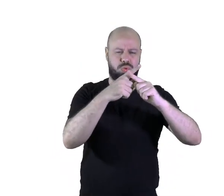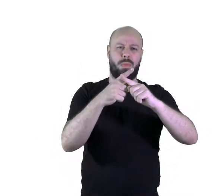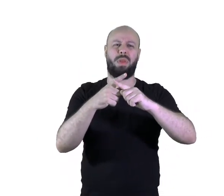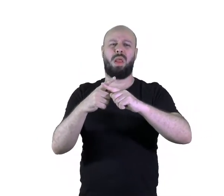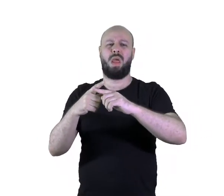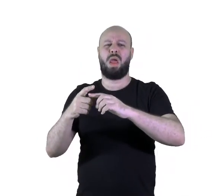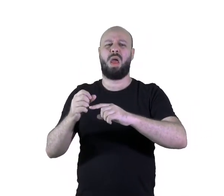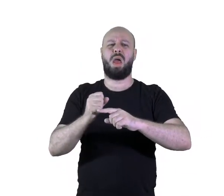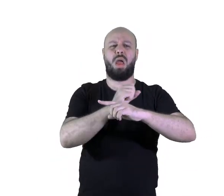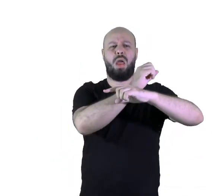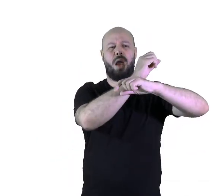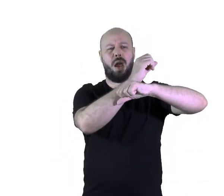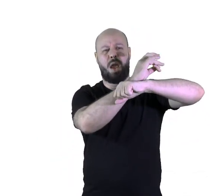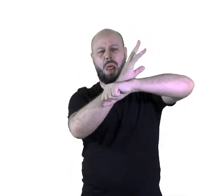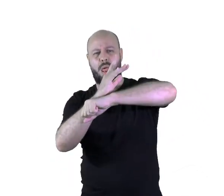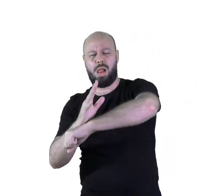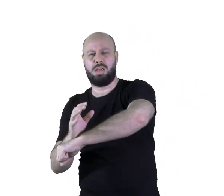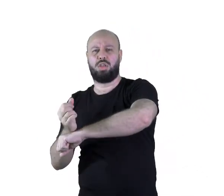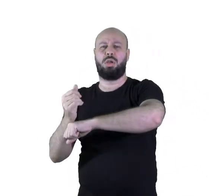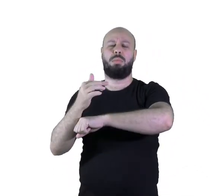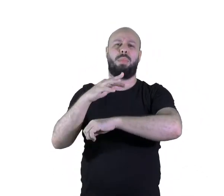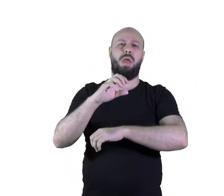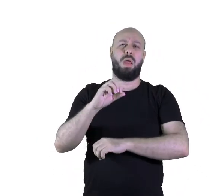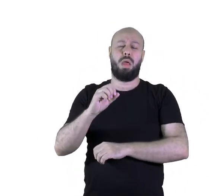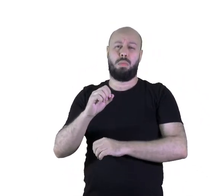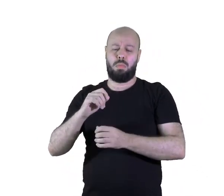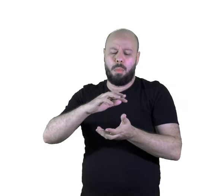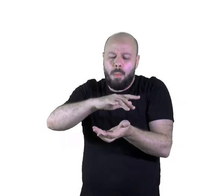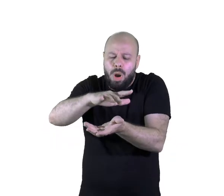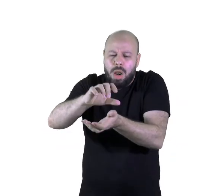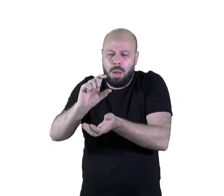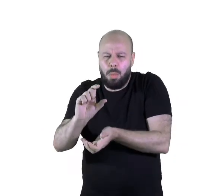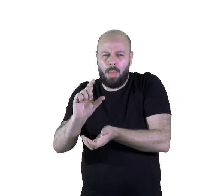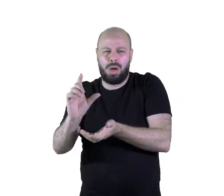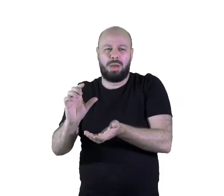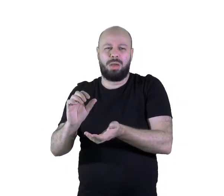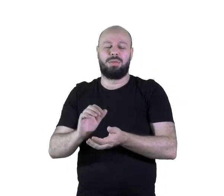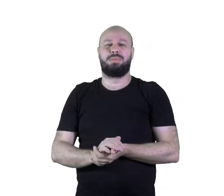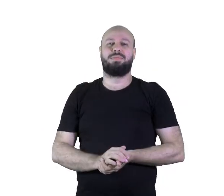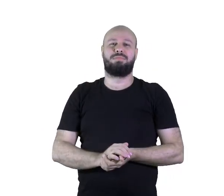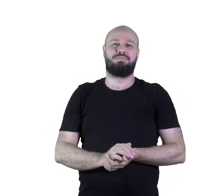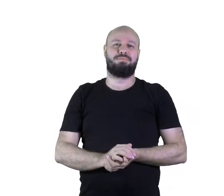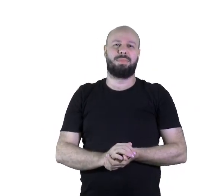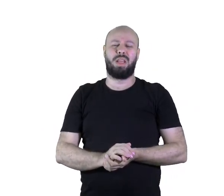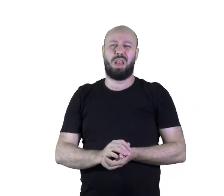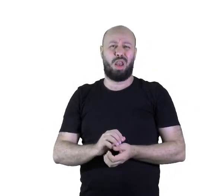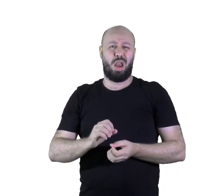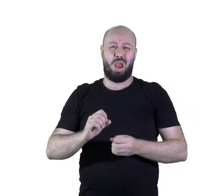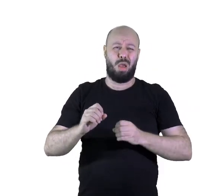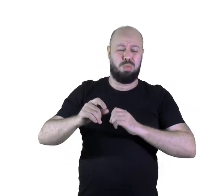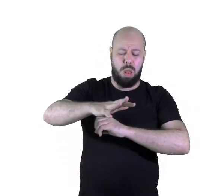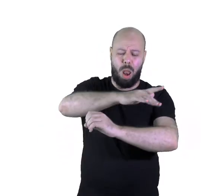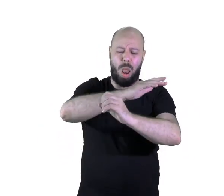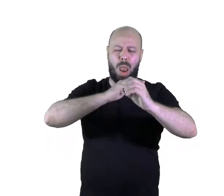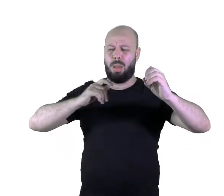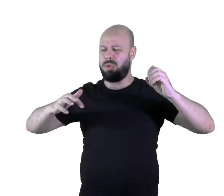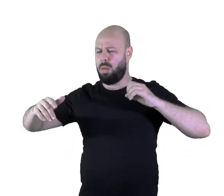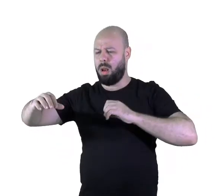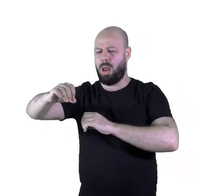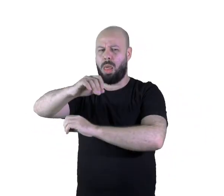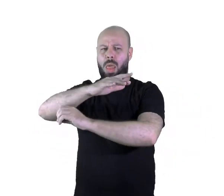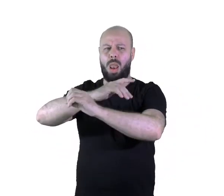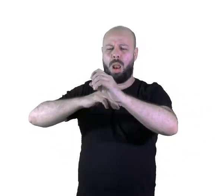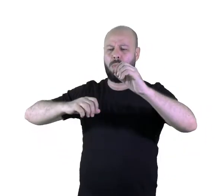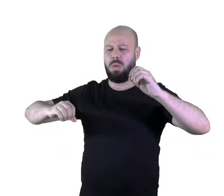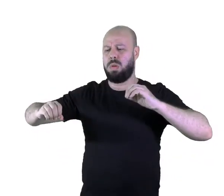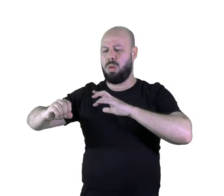asteroides, meteoroides, planetas anões e outros corpos que também existem, que giram em torno do Sol, formando